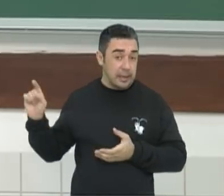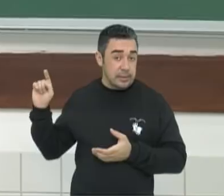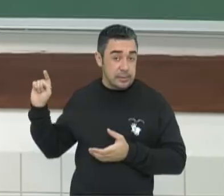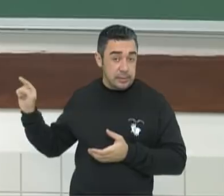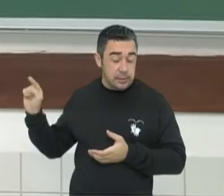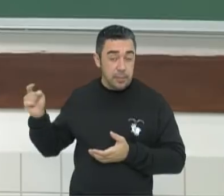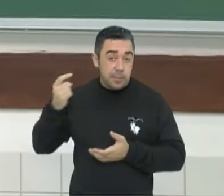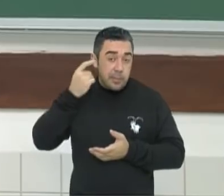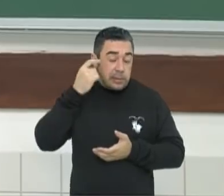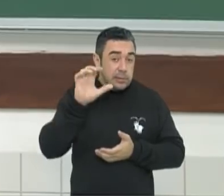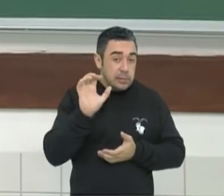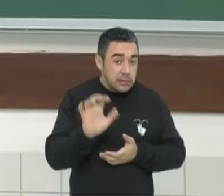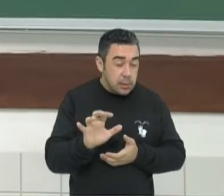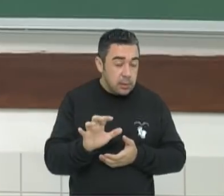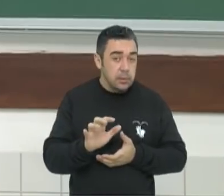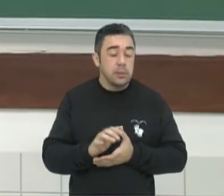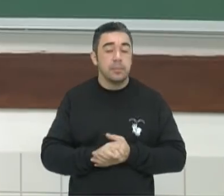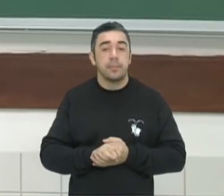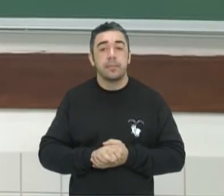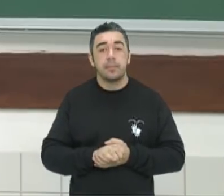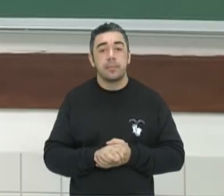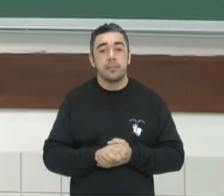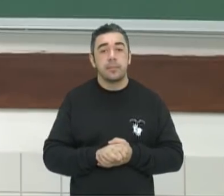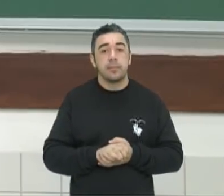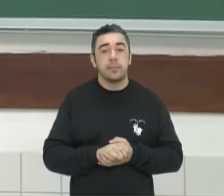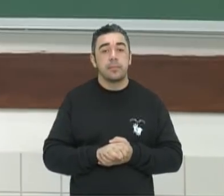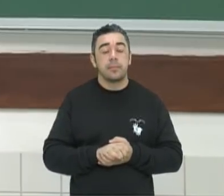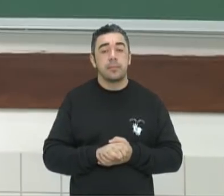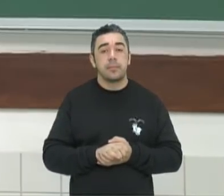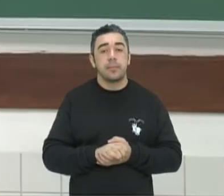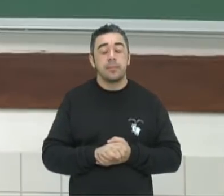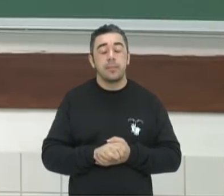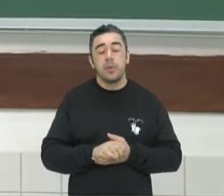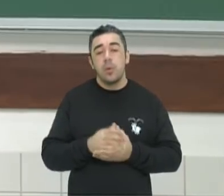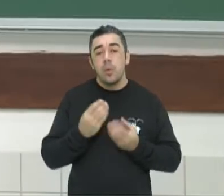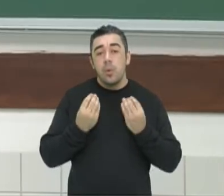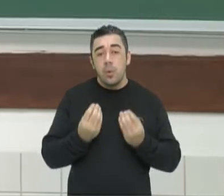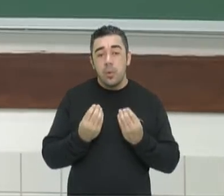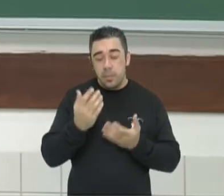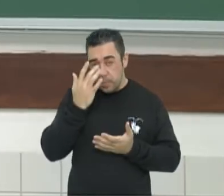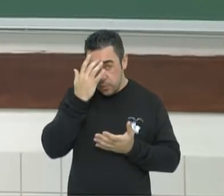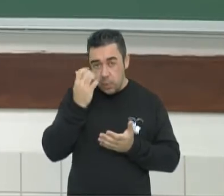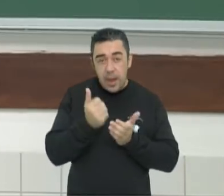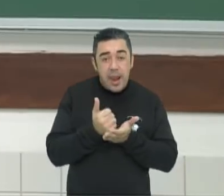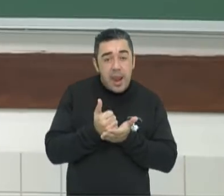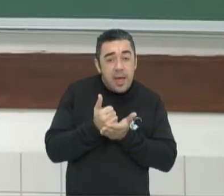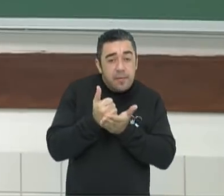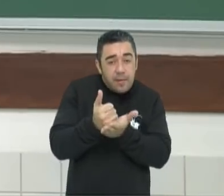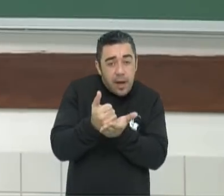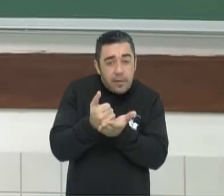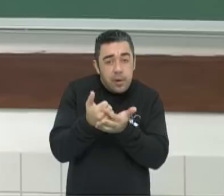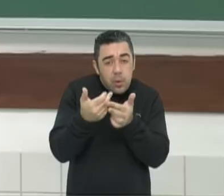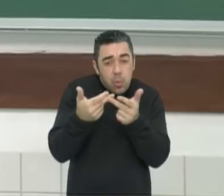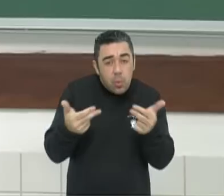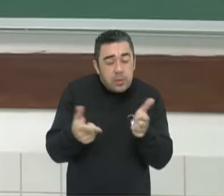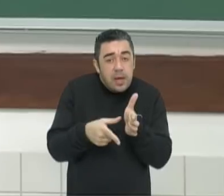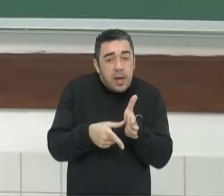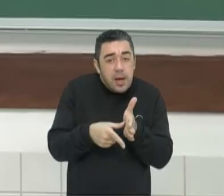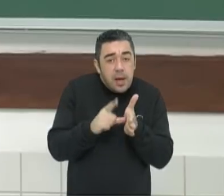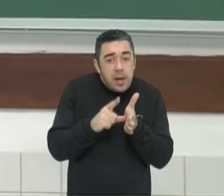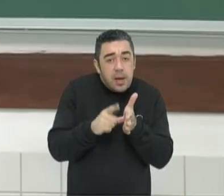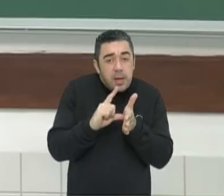pensar no seguinte, tá? Vamos pensar aqui. Como que as pessoas transportavam cargas